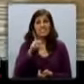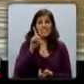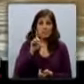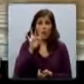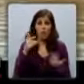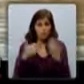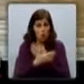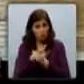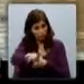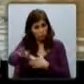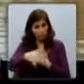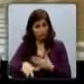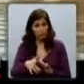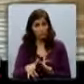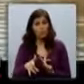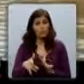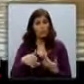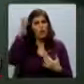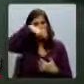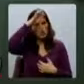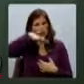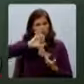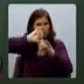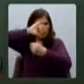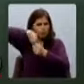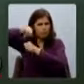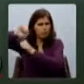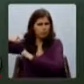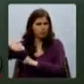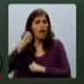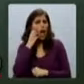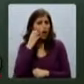na província de Benguela. A chuva está a fustigar várias províncias angolanas